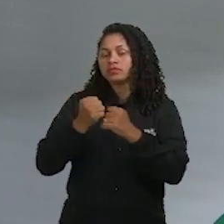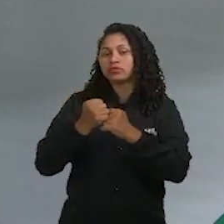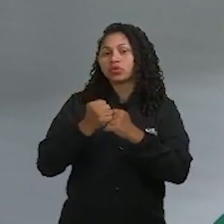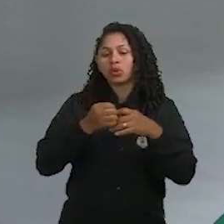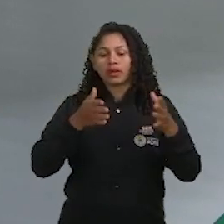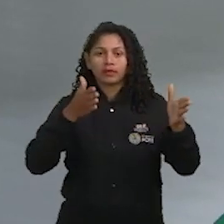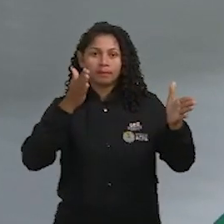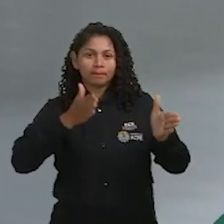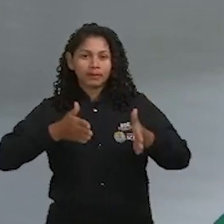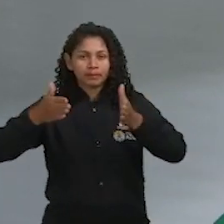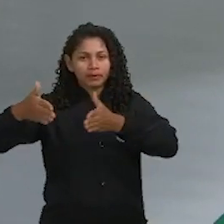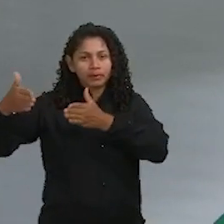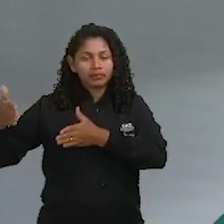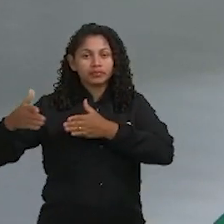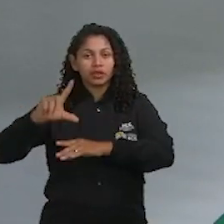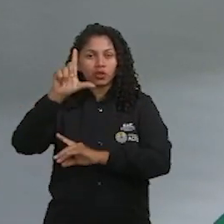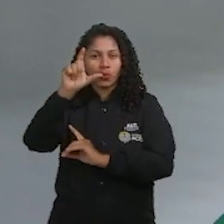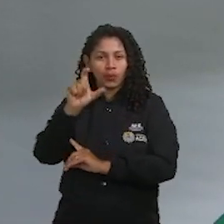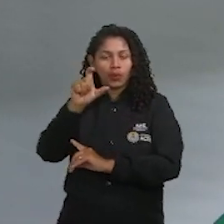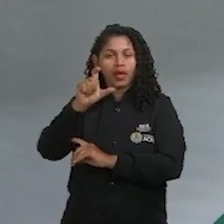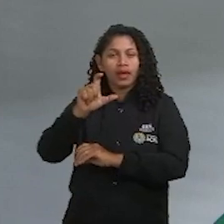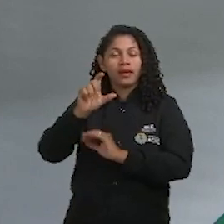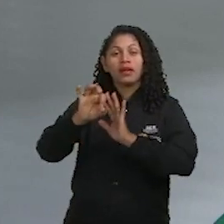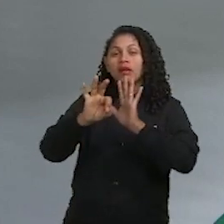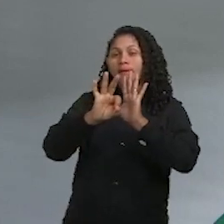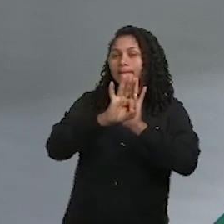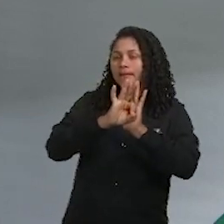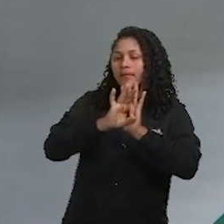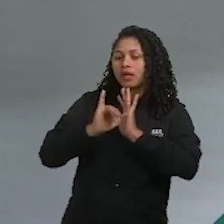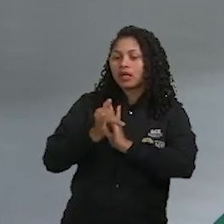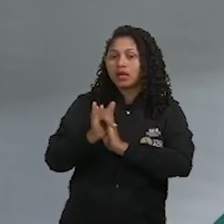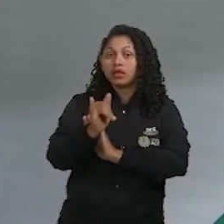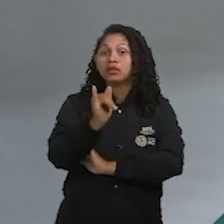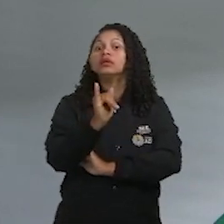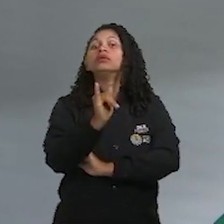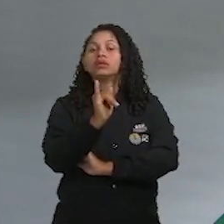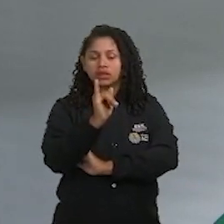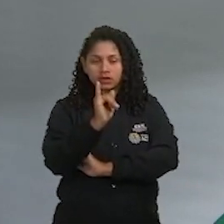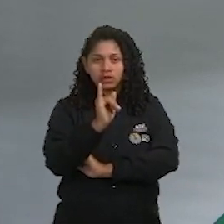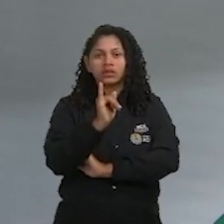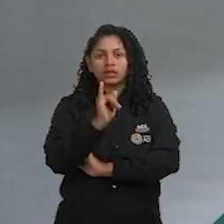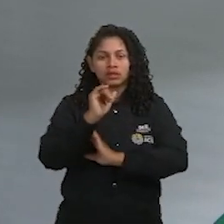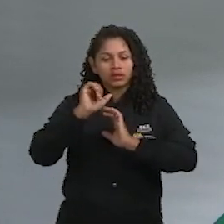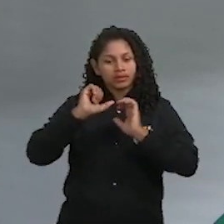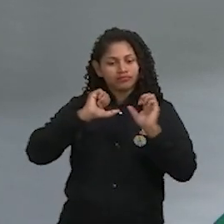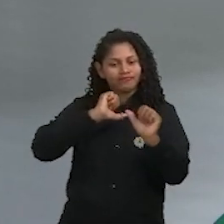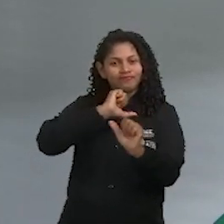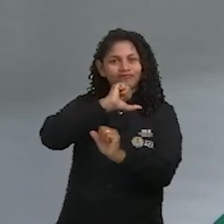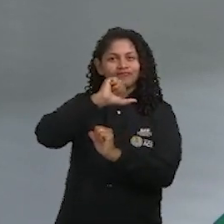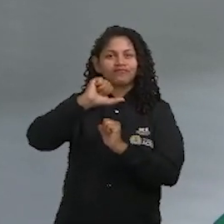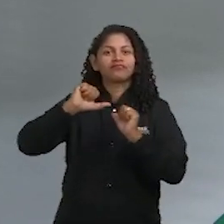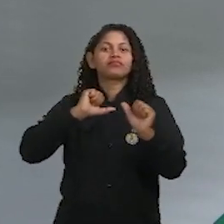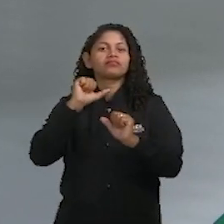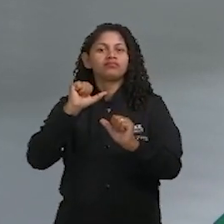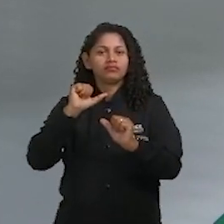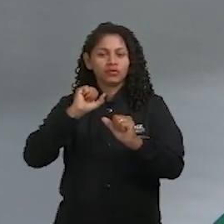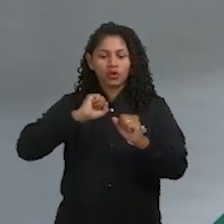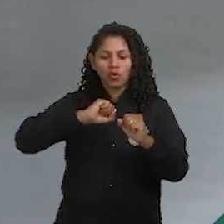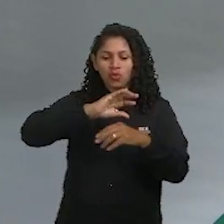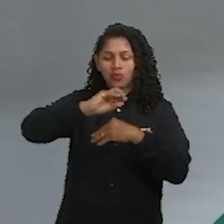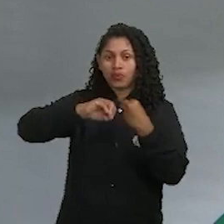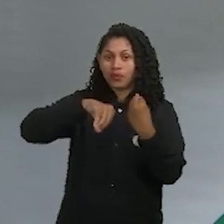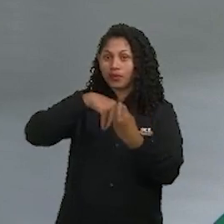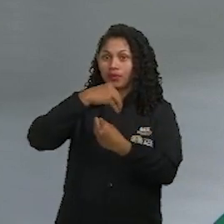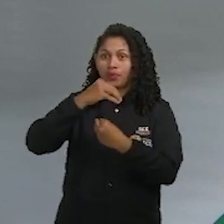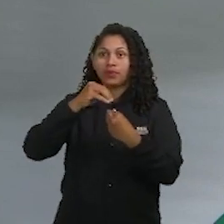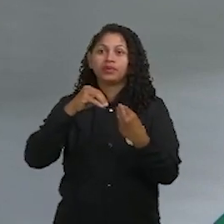de funcionamento de pilhas e baterias nada mais é do que essas reações redox. Reações que acontecem